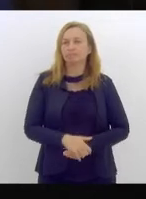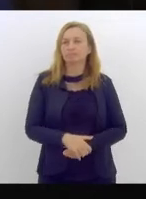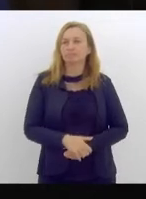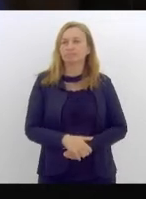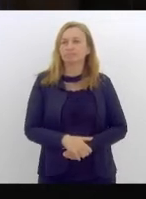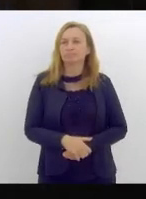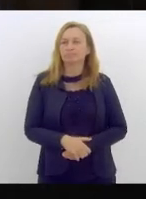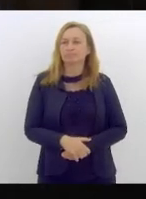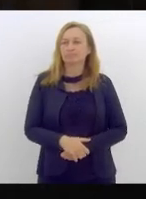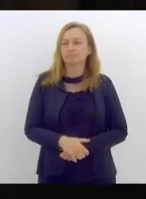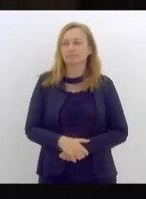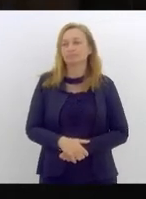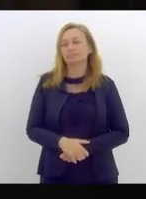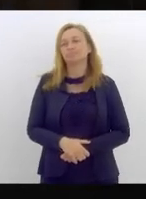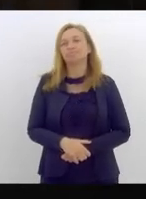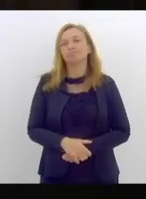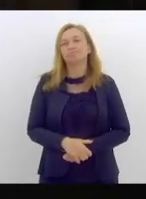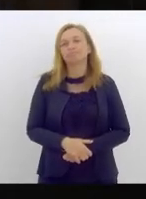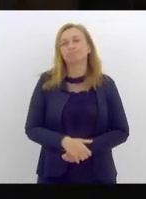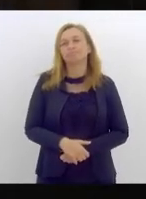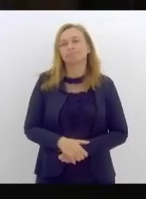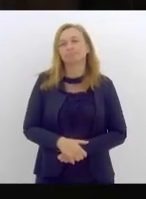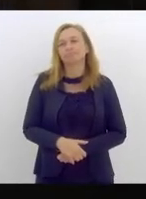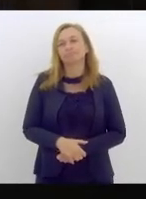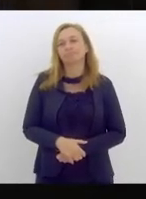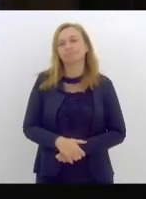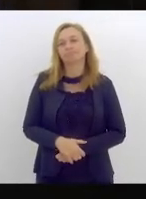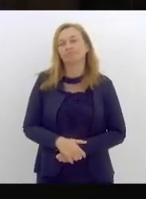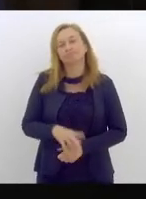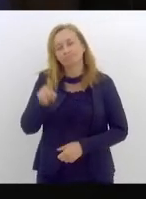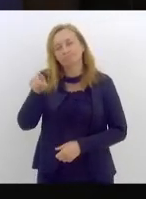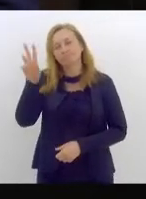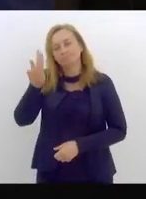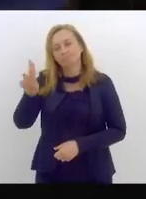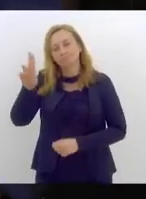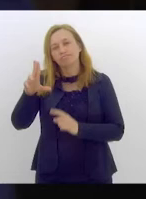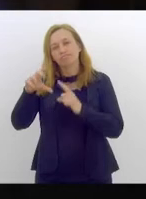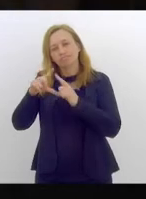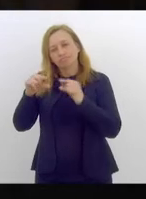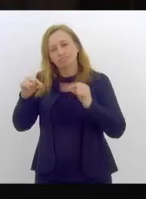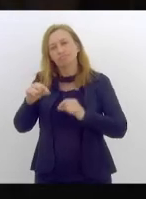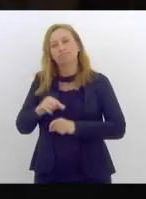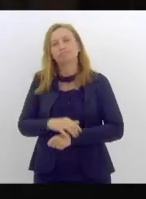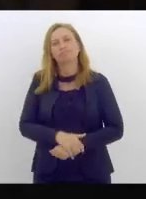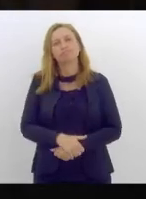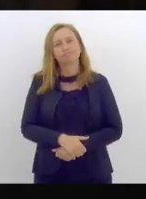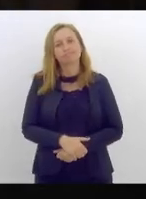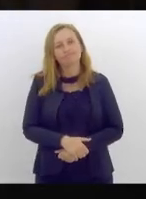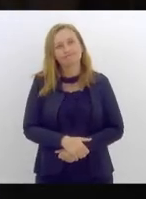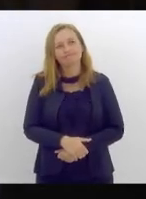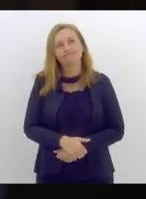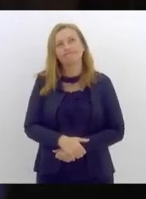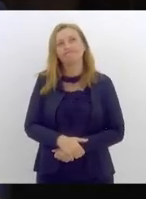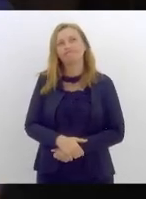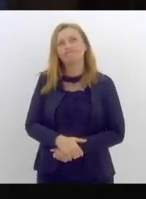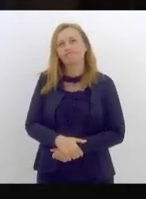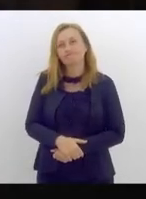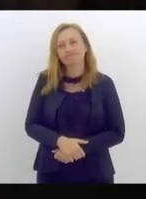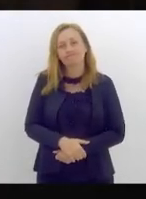e é claro que aquela Universidade de Brasília Olha nós